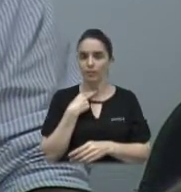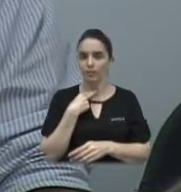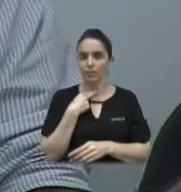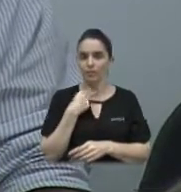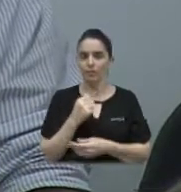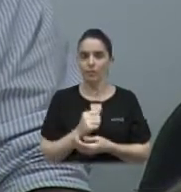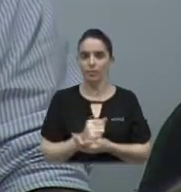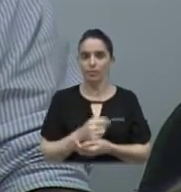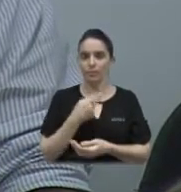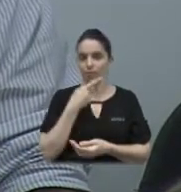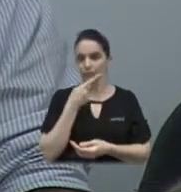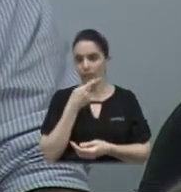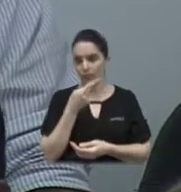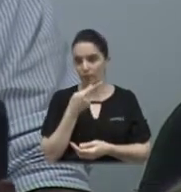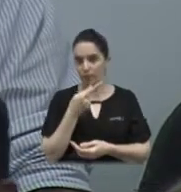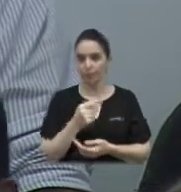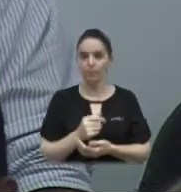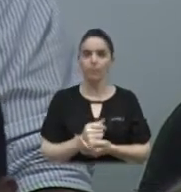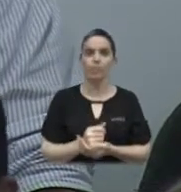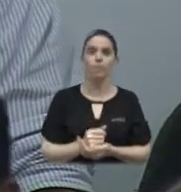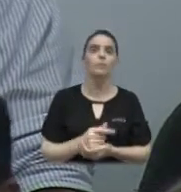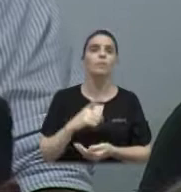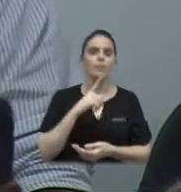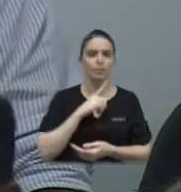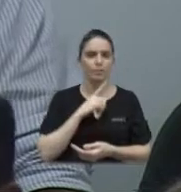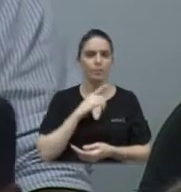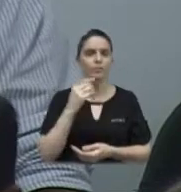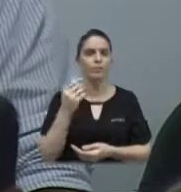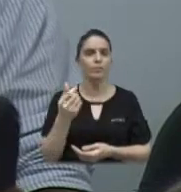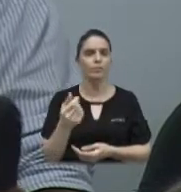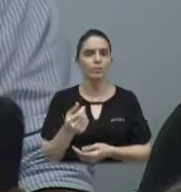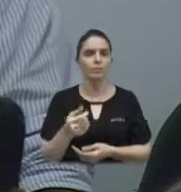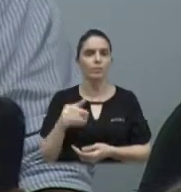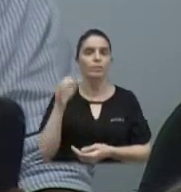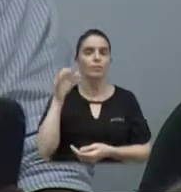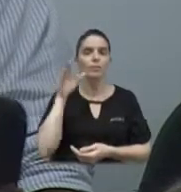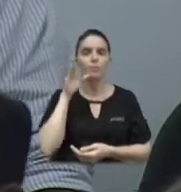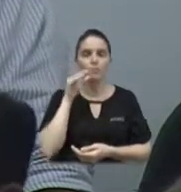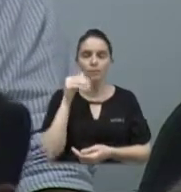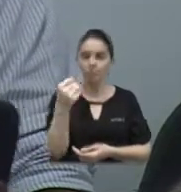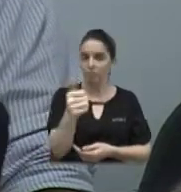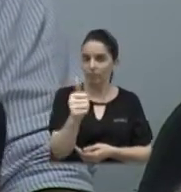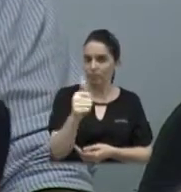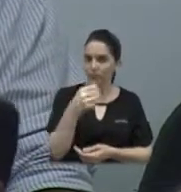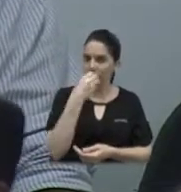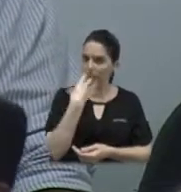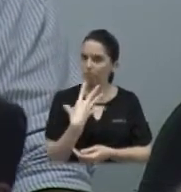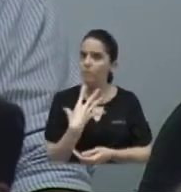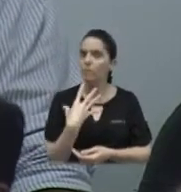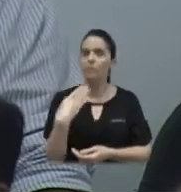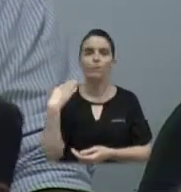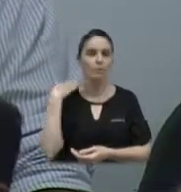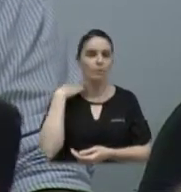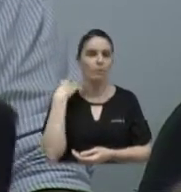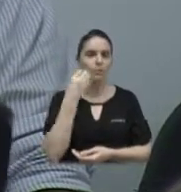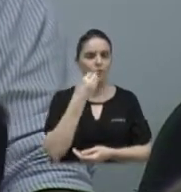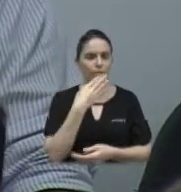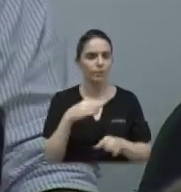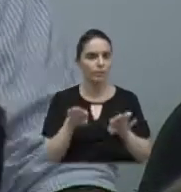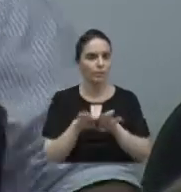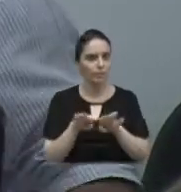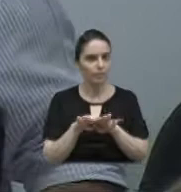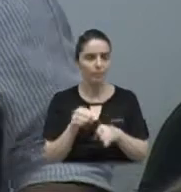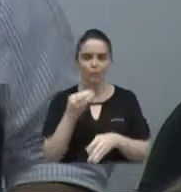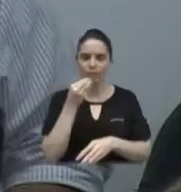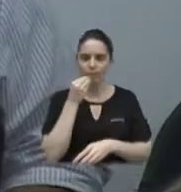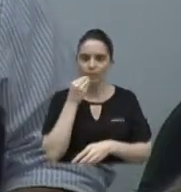qualificar por baixo. Existem excelentes profissionais, excelentes bancos e excelentes oportunidades. Eu